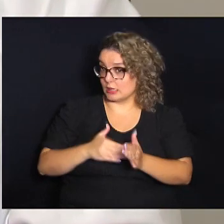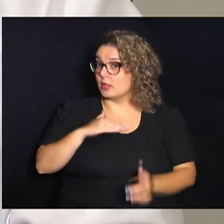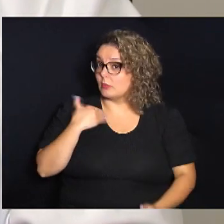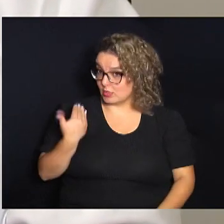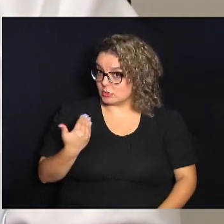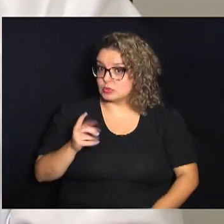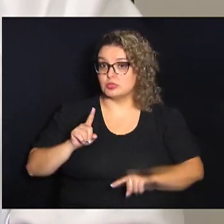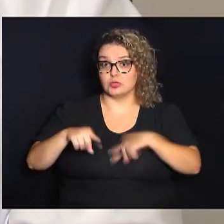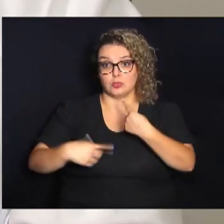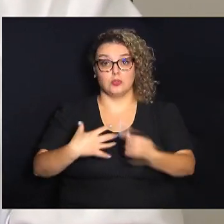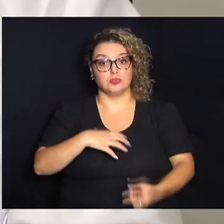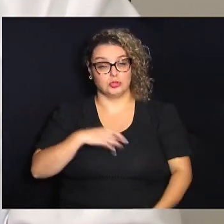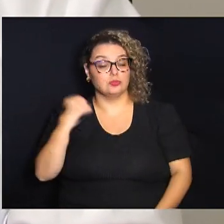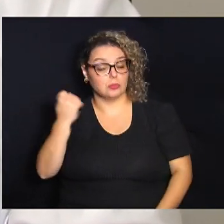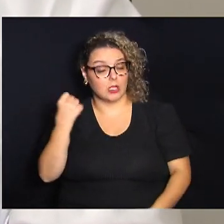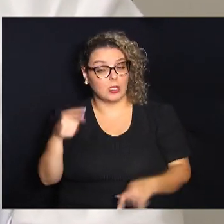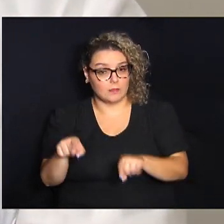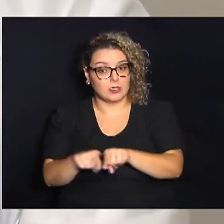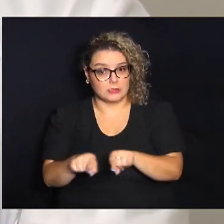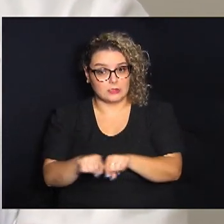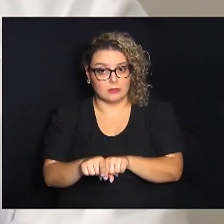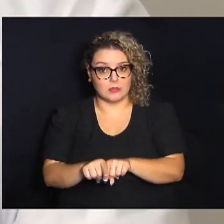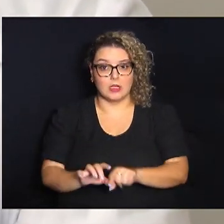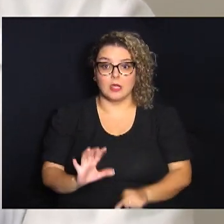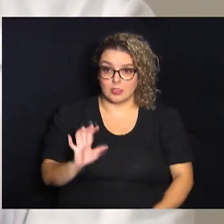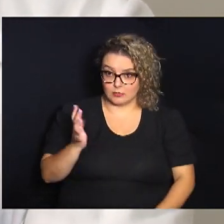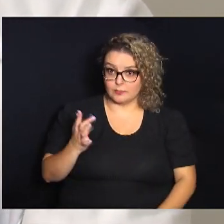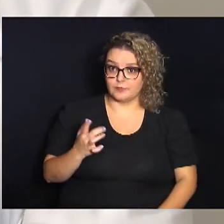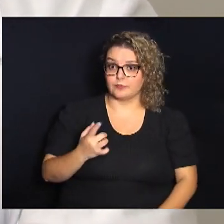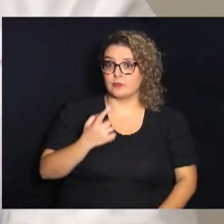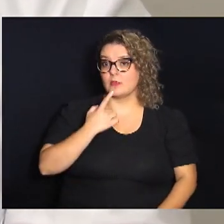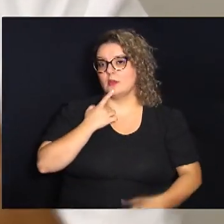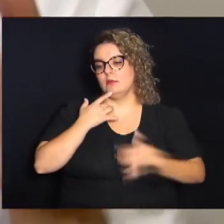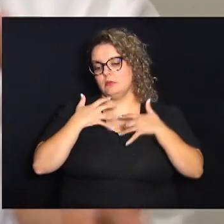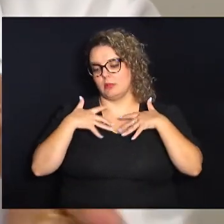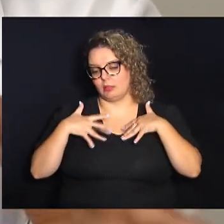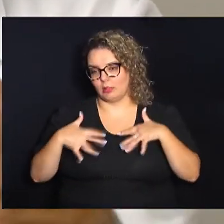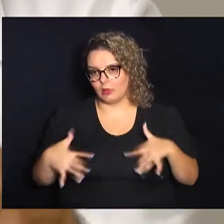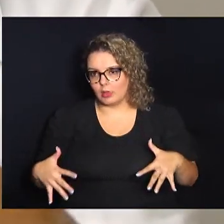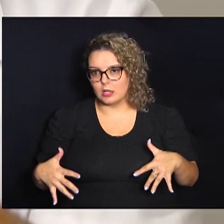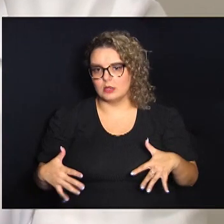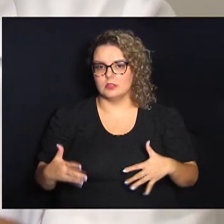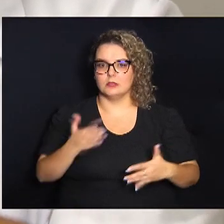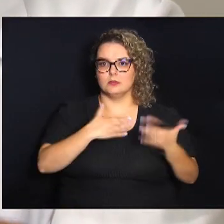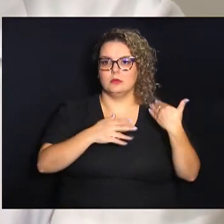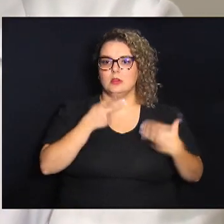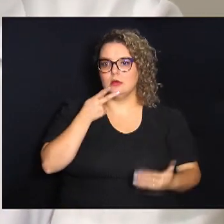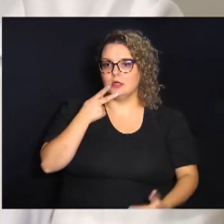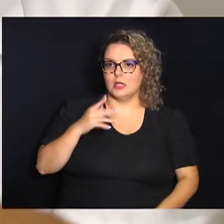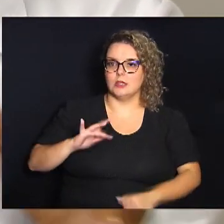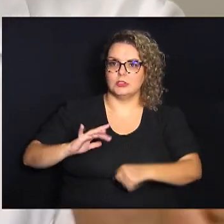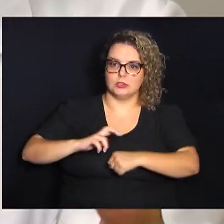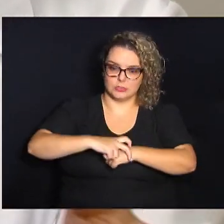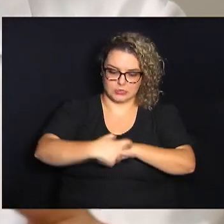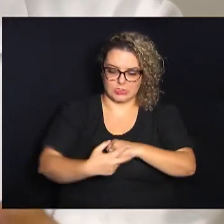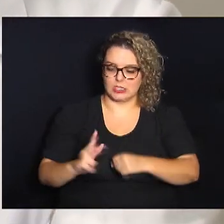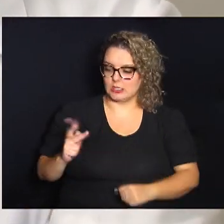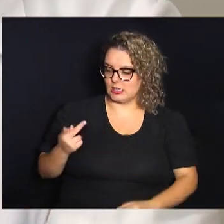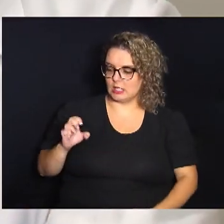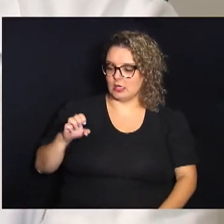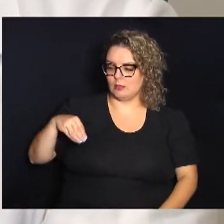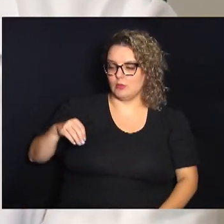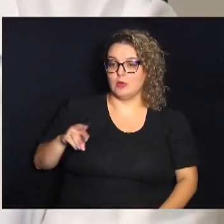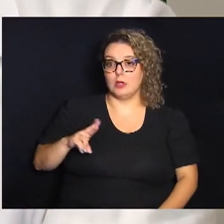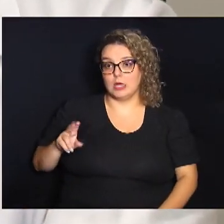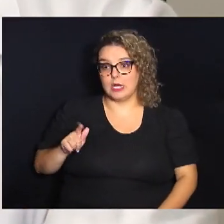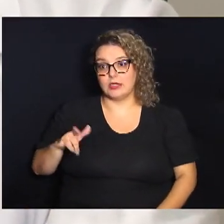outra forma grave também que costuma ter bastante são sangramentos, né? Antigamente a gente falava em dengue hemorrágica, né? Por conta disso,